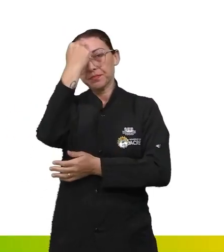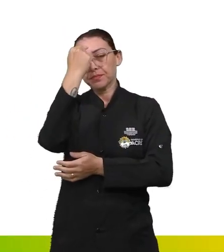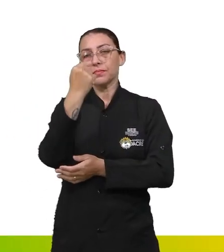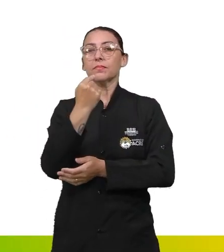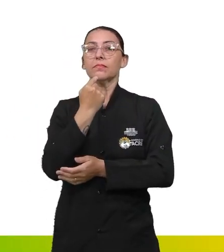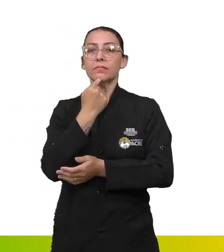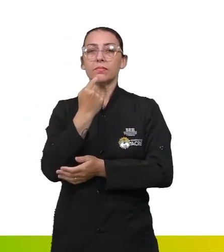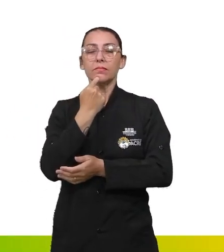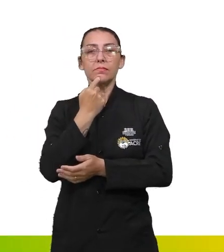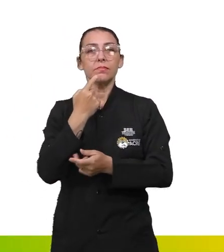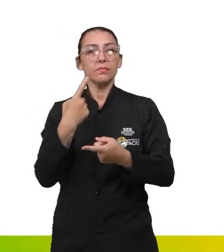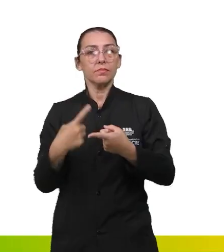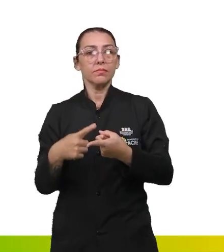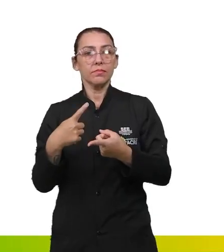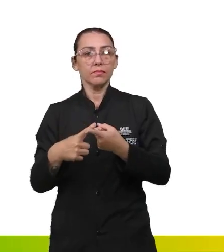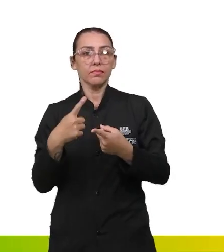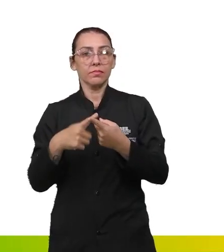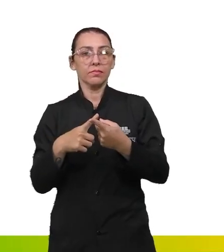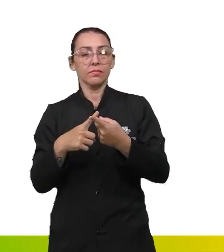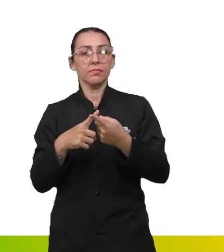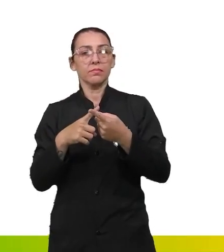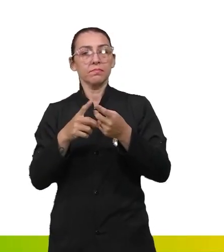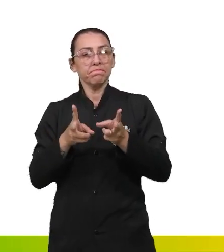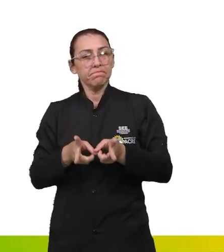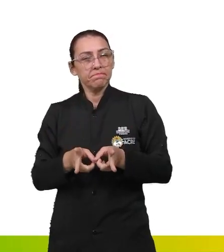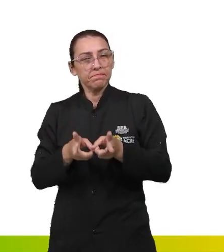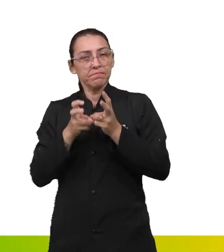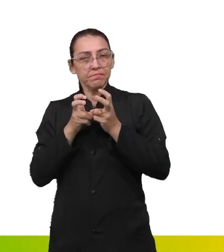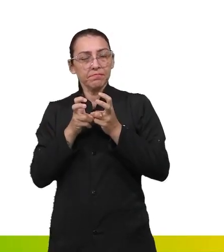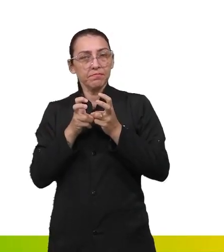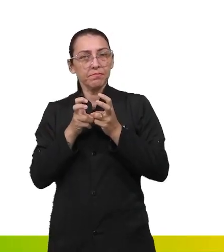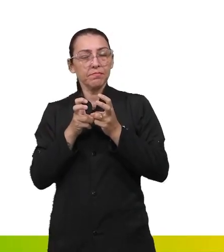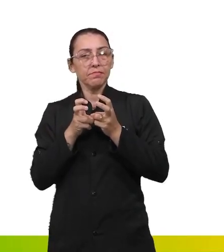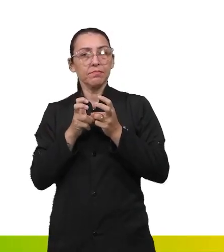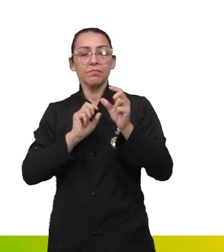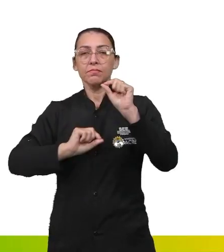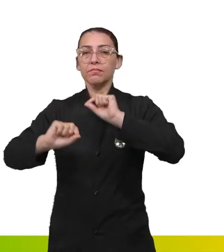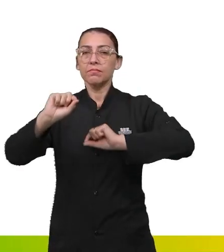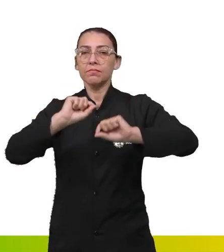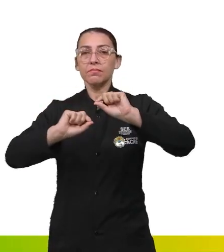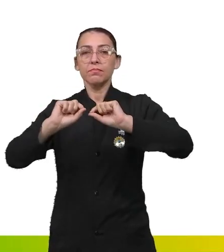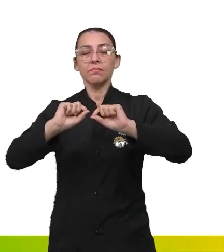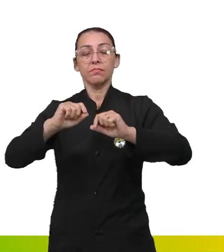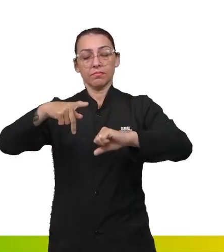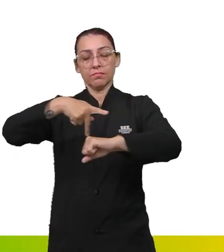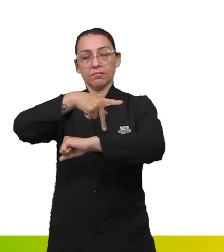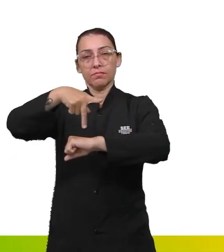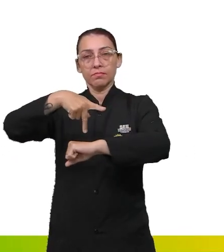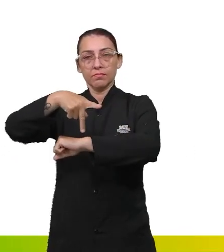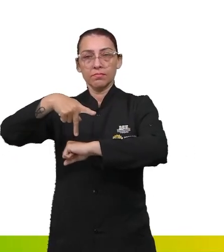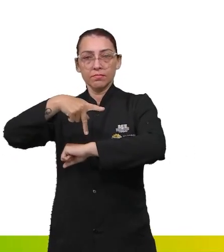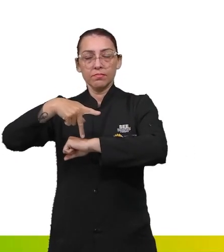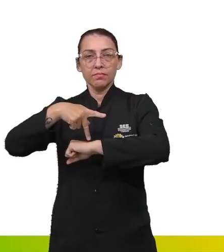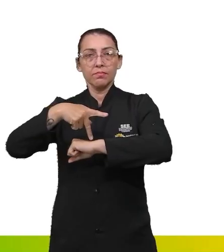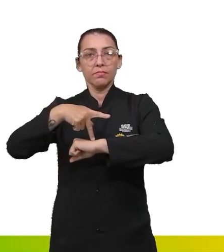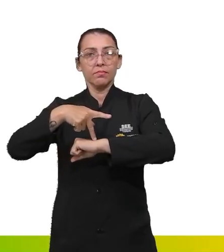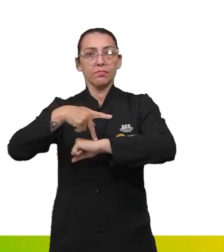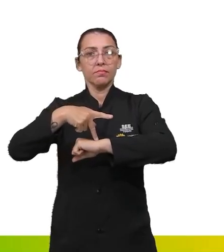imagem? Justamente para vocês poderem perceber o quanto que o nosso país ele é